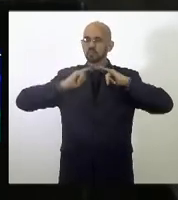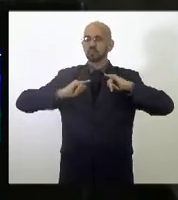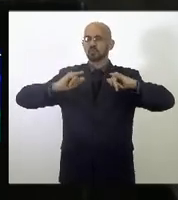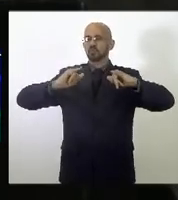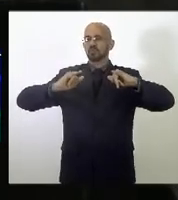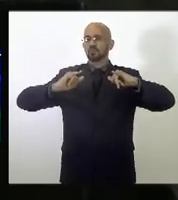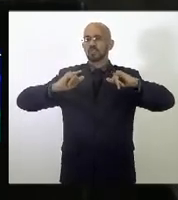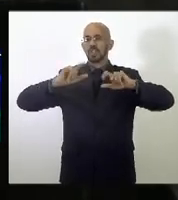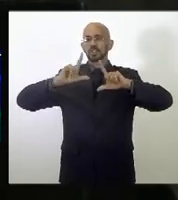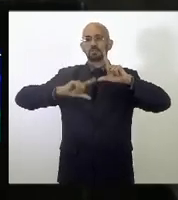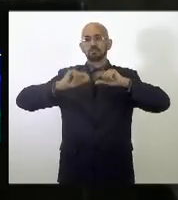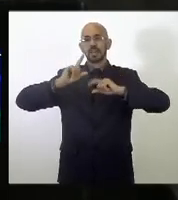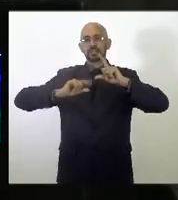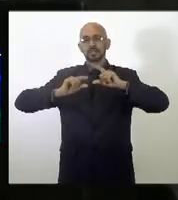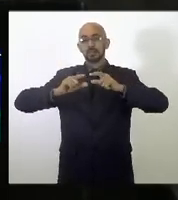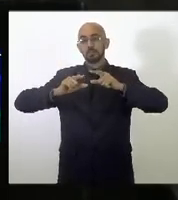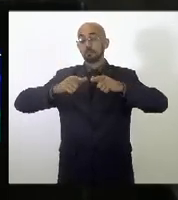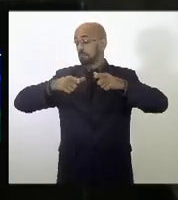lá em Brasília,